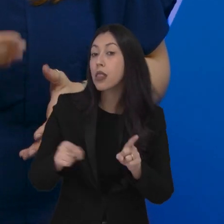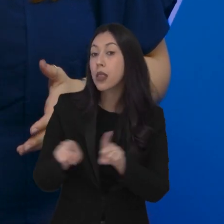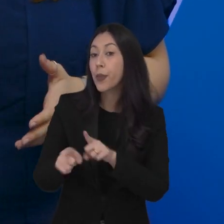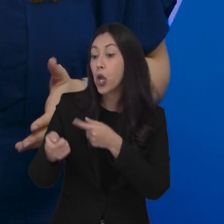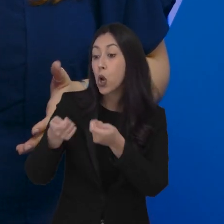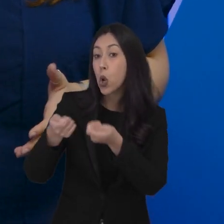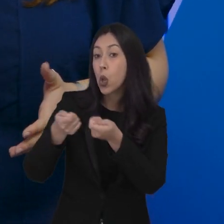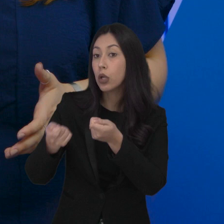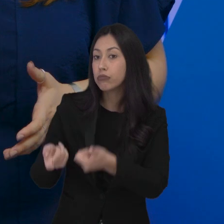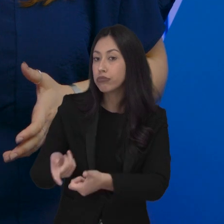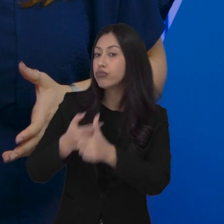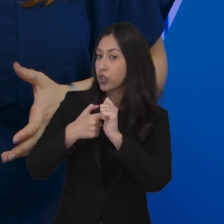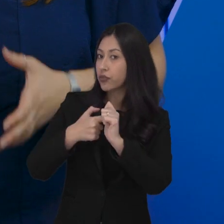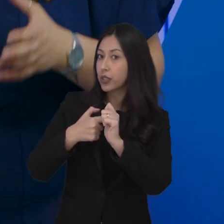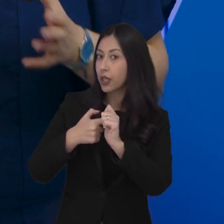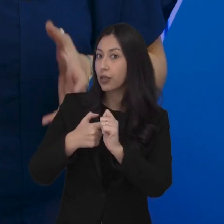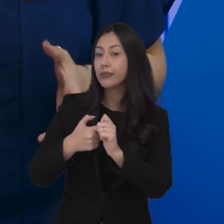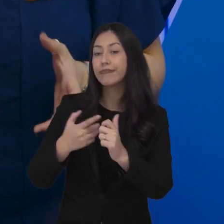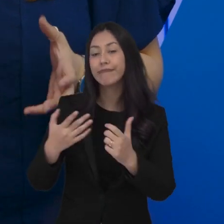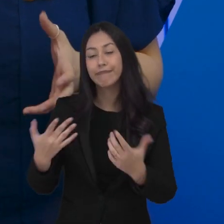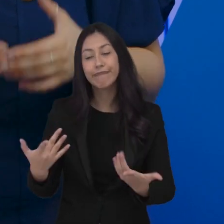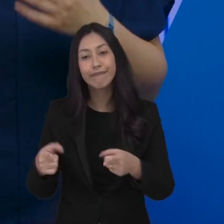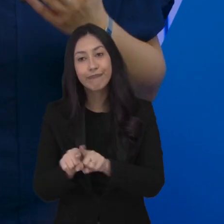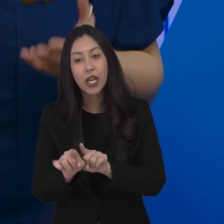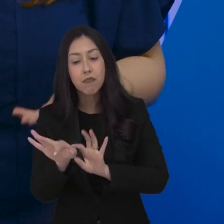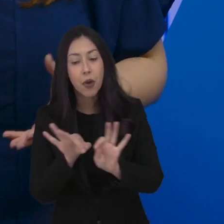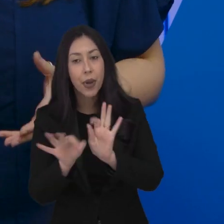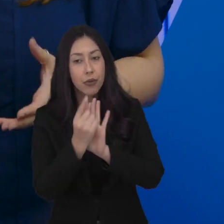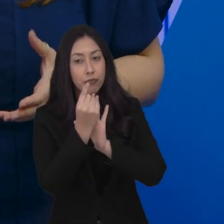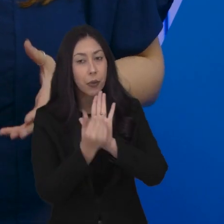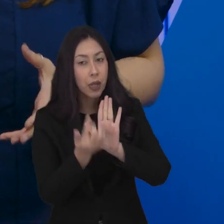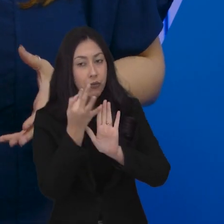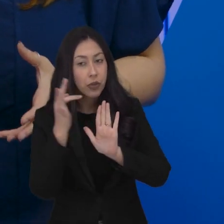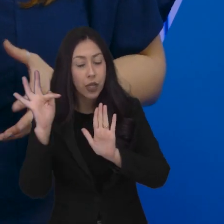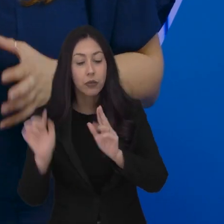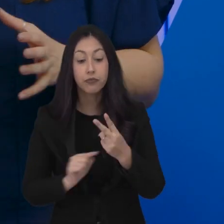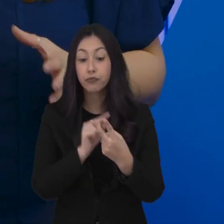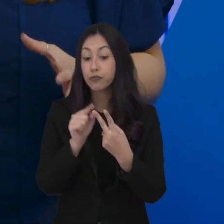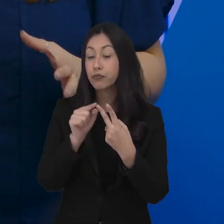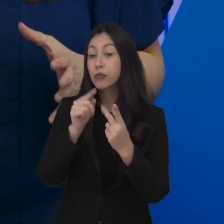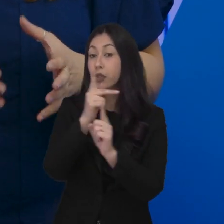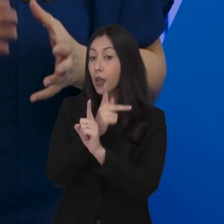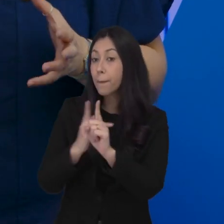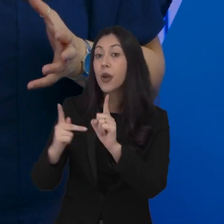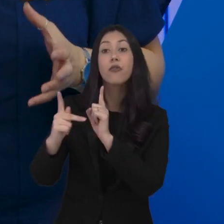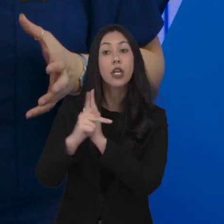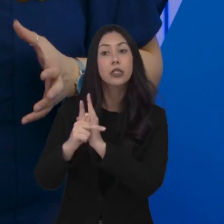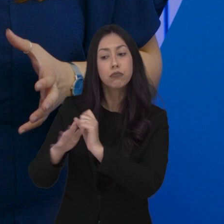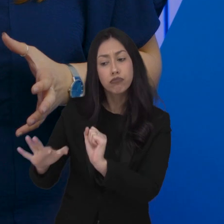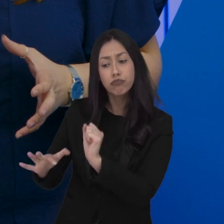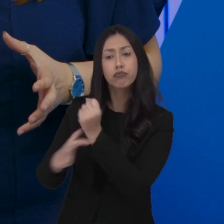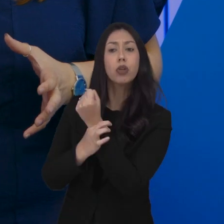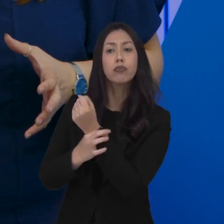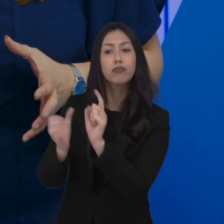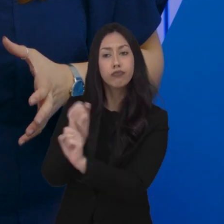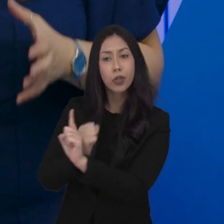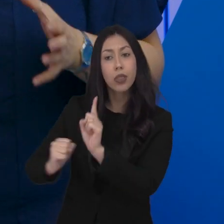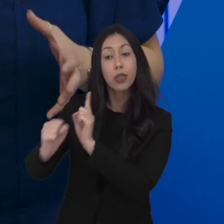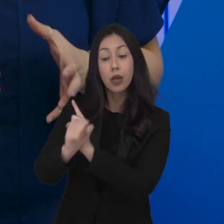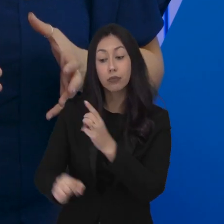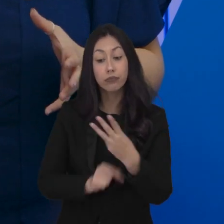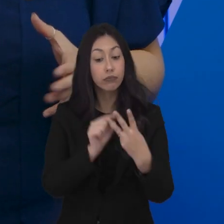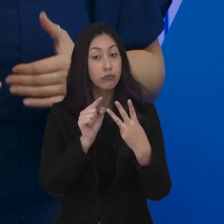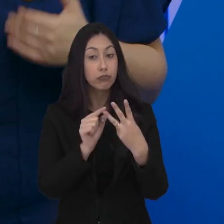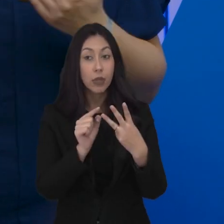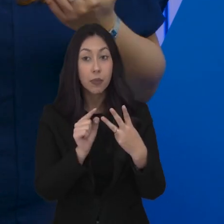emissão e controle da dívida pública e também pela execução do orçamento federal. A Previdência garante a Seguridade Social e o